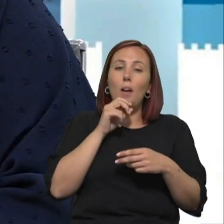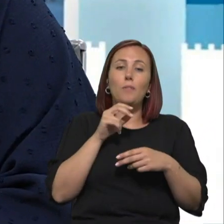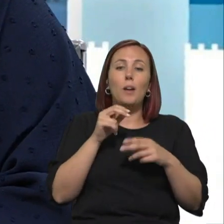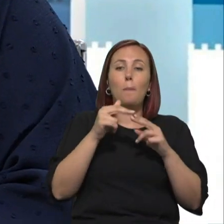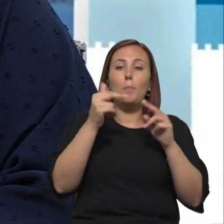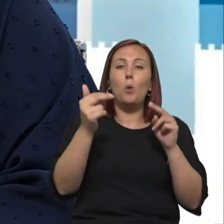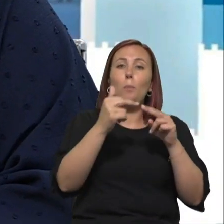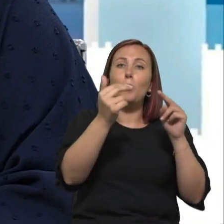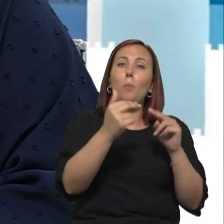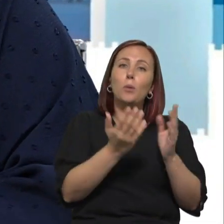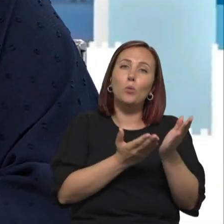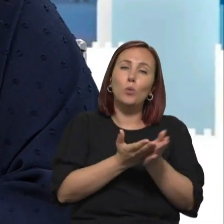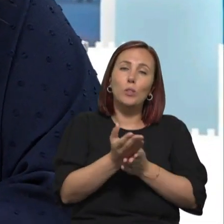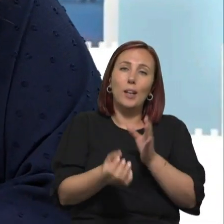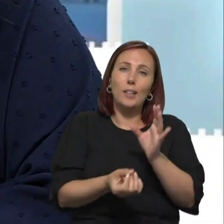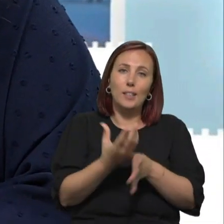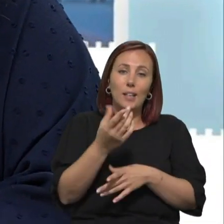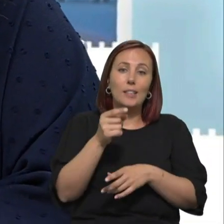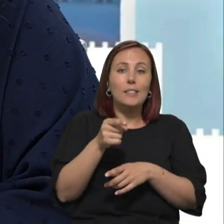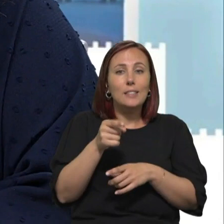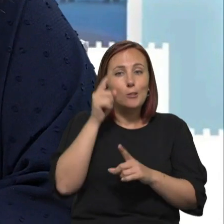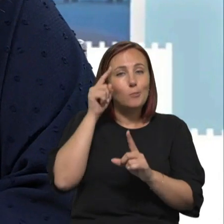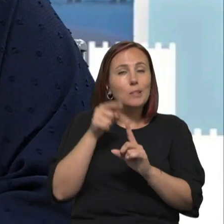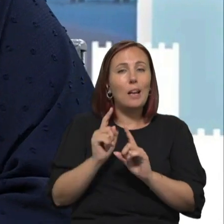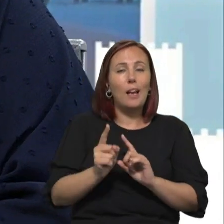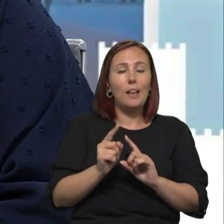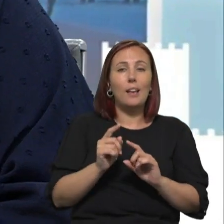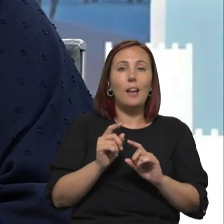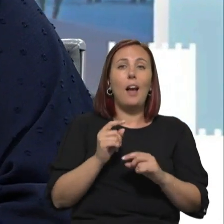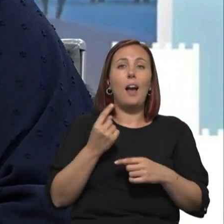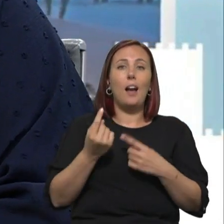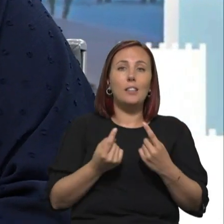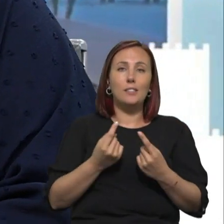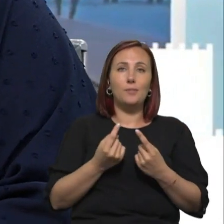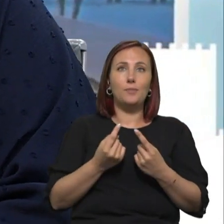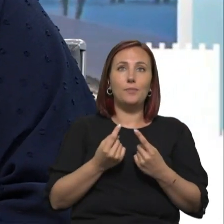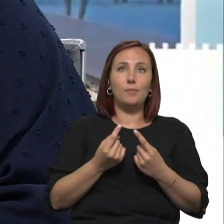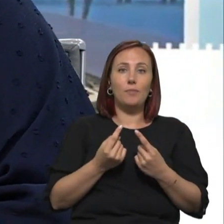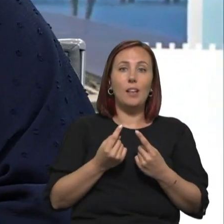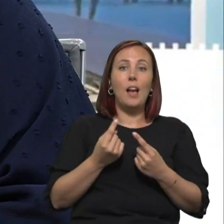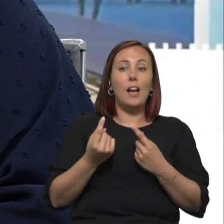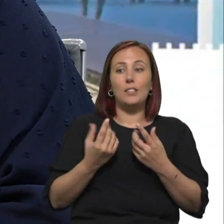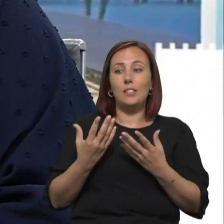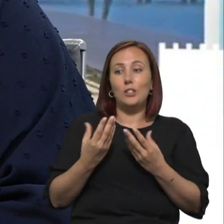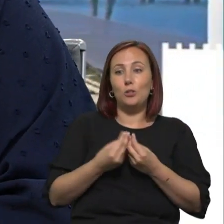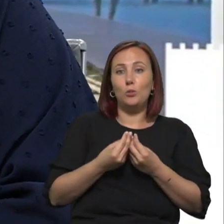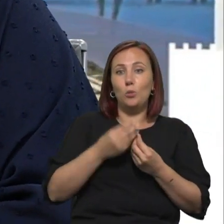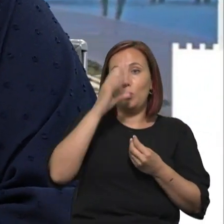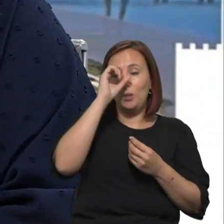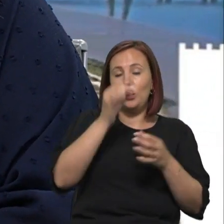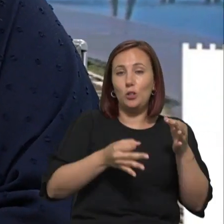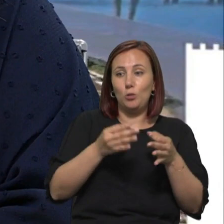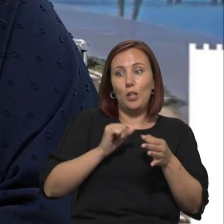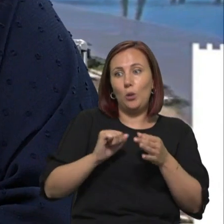a Catarina falou. E é precisamente isto. Mesmo junto de alguém anticlerical, como era o Ministro da Justiça,